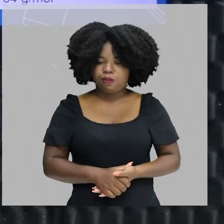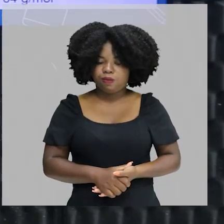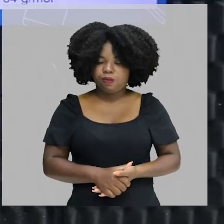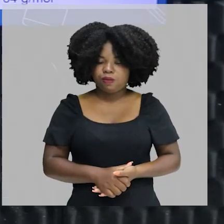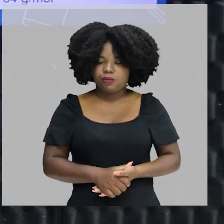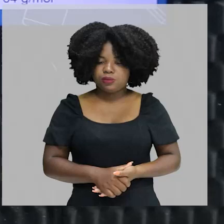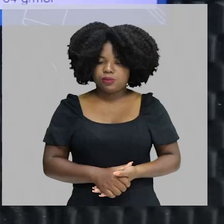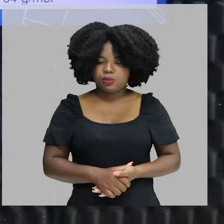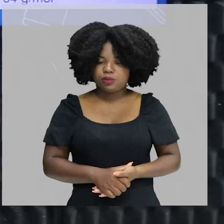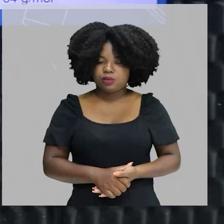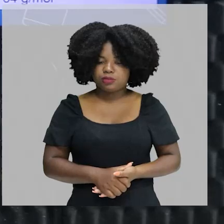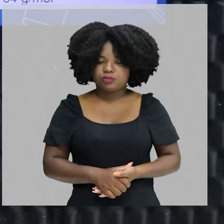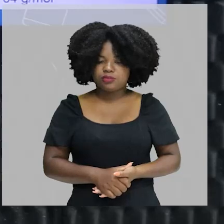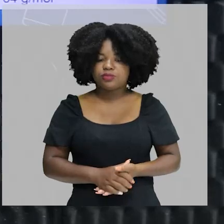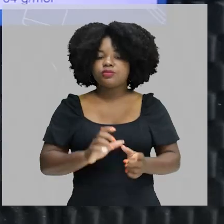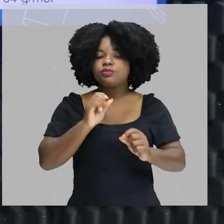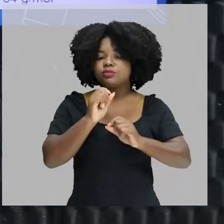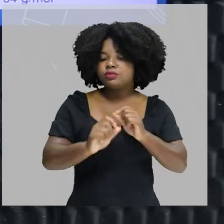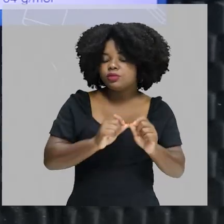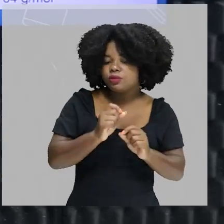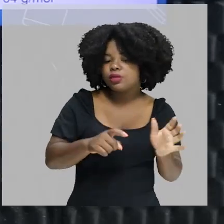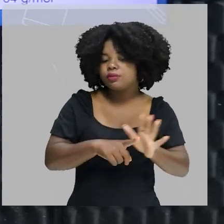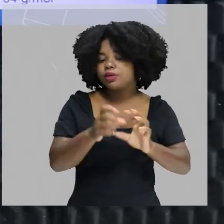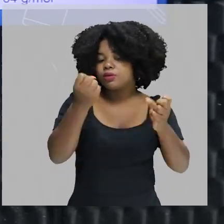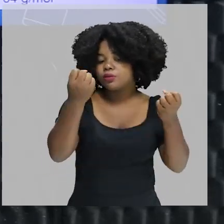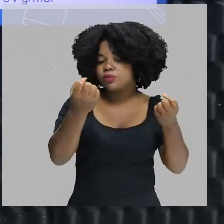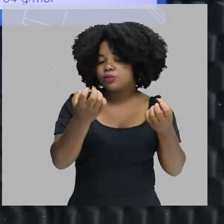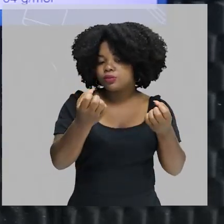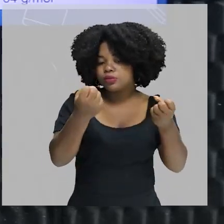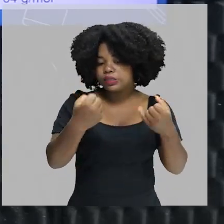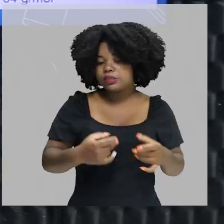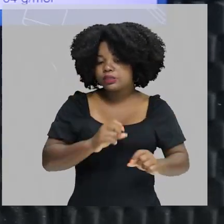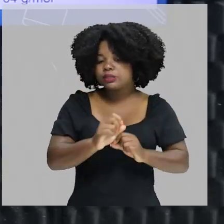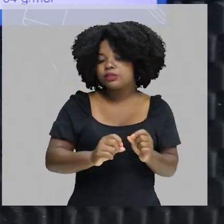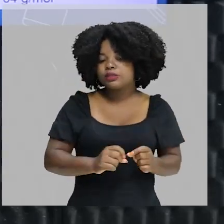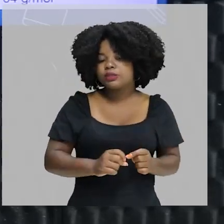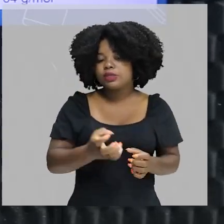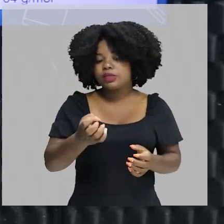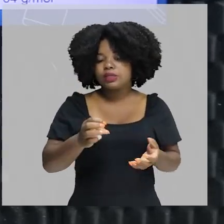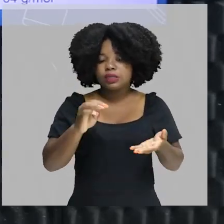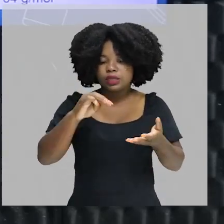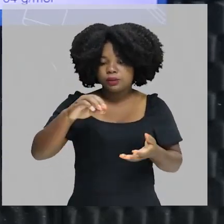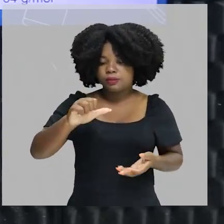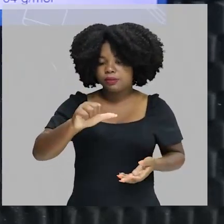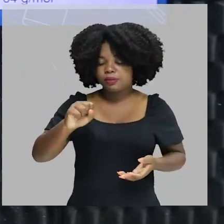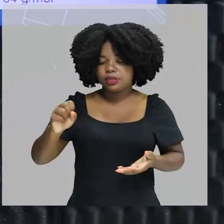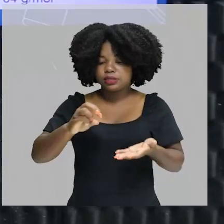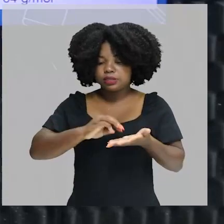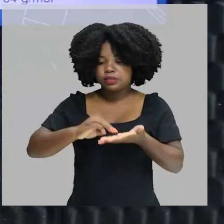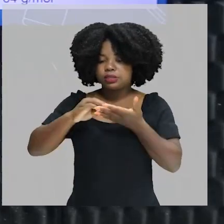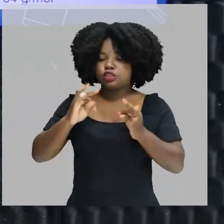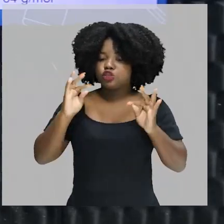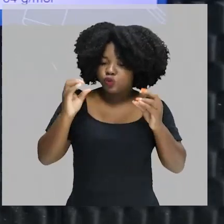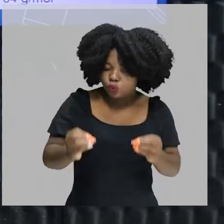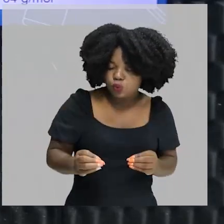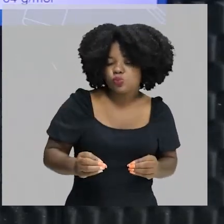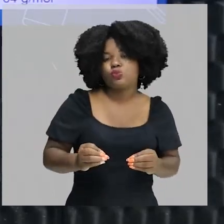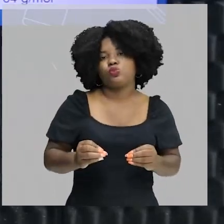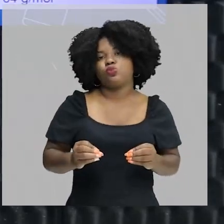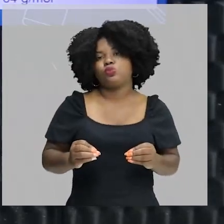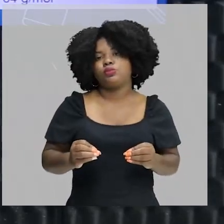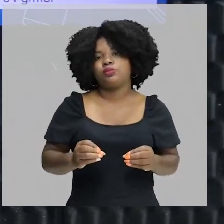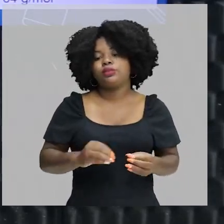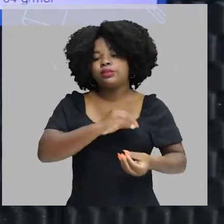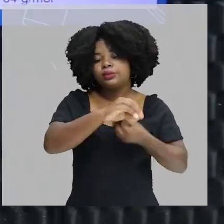Então, na verdade, ele quer que a gente determine a massa de todos os componentes dessa reação. Observe